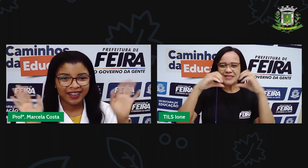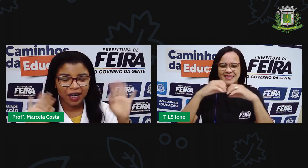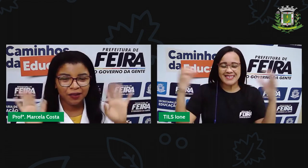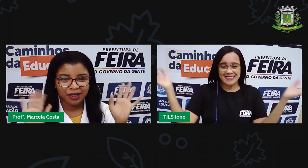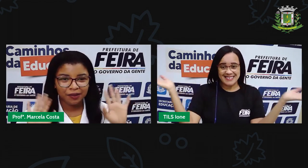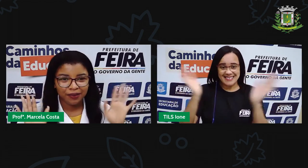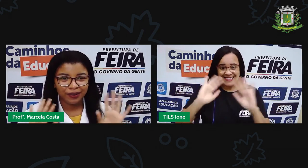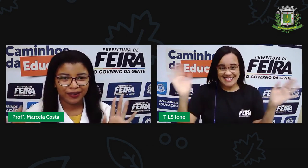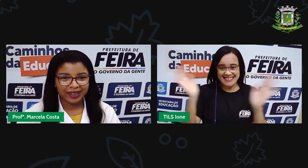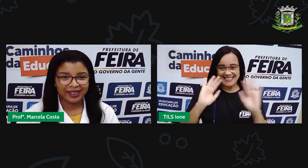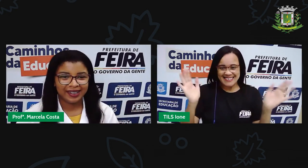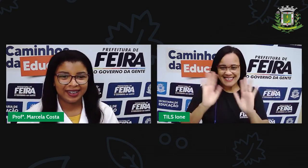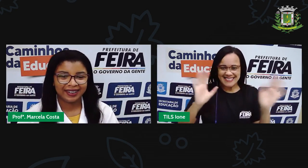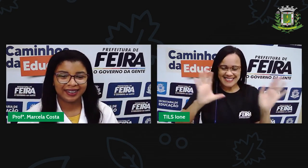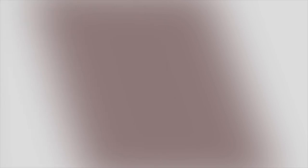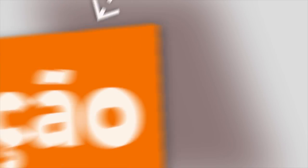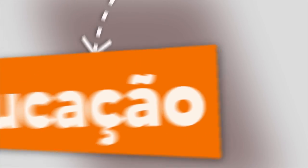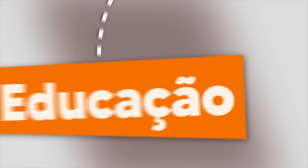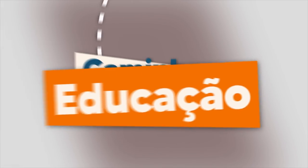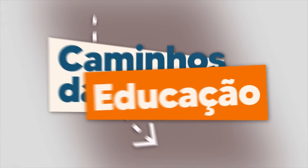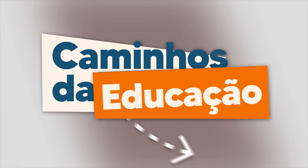e tchau tchau tchau